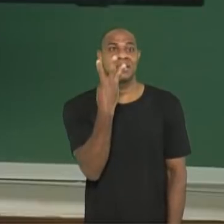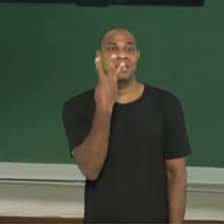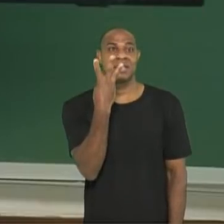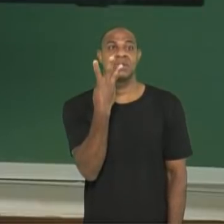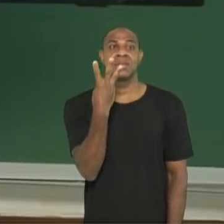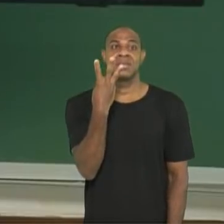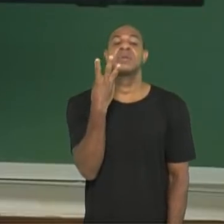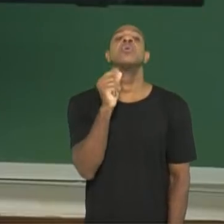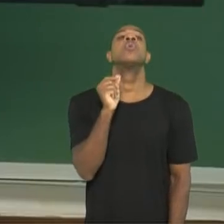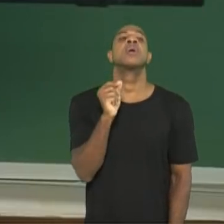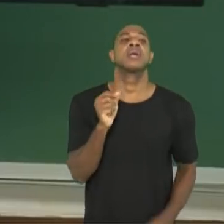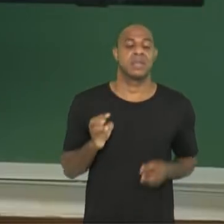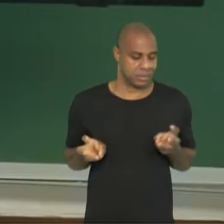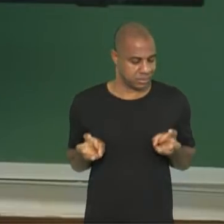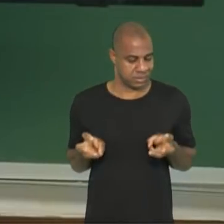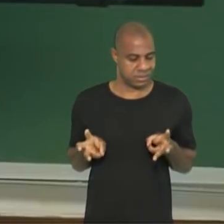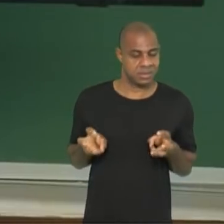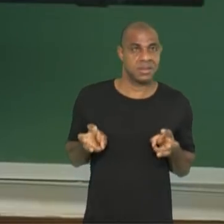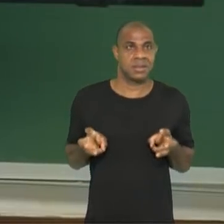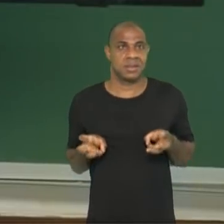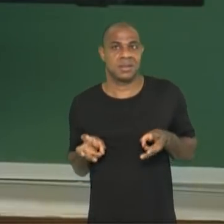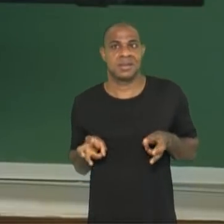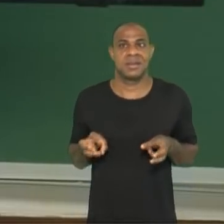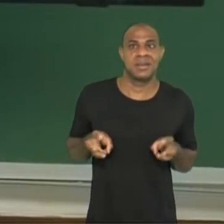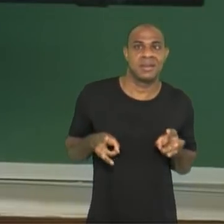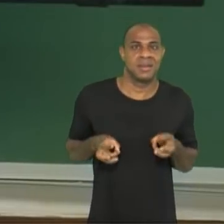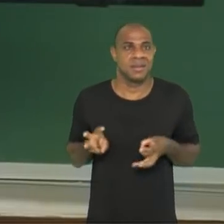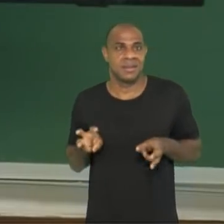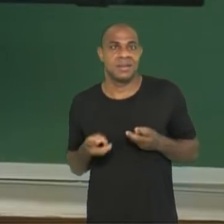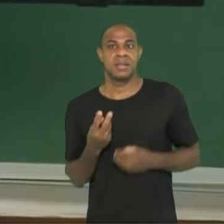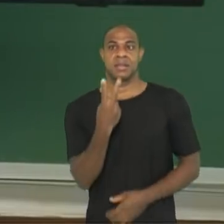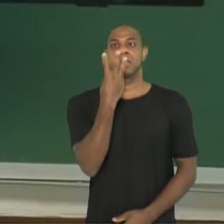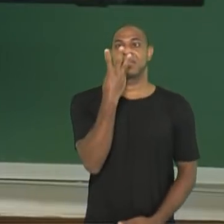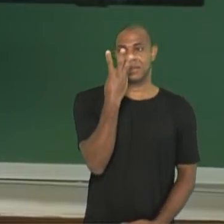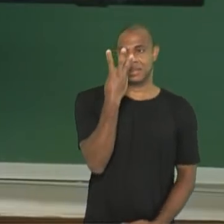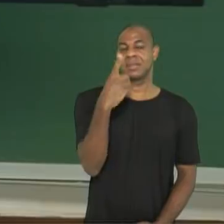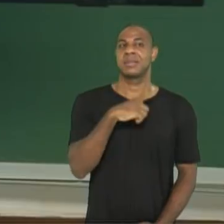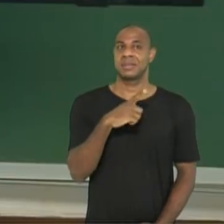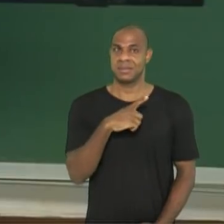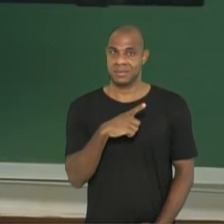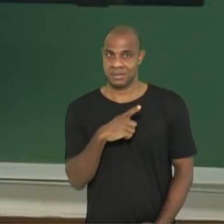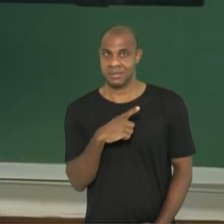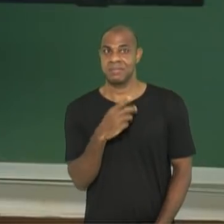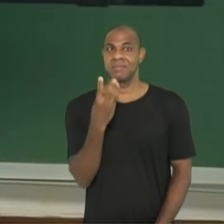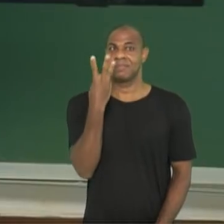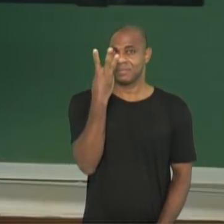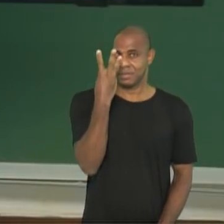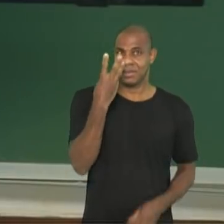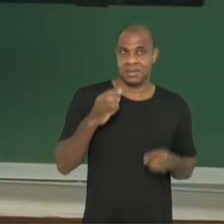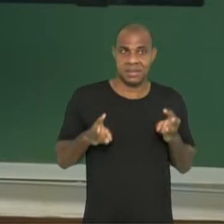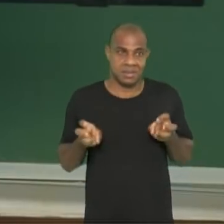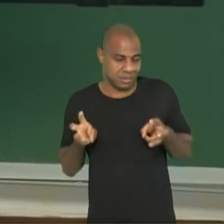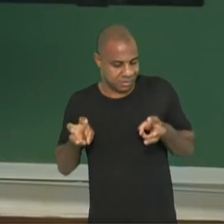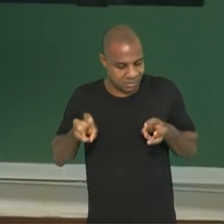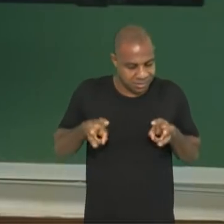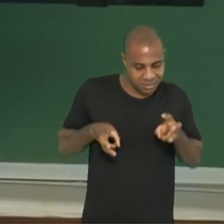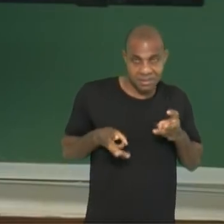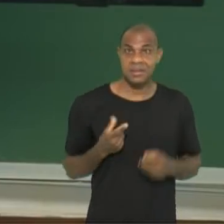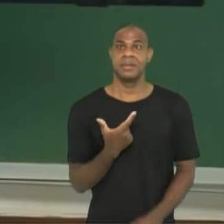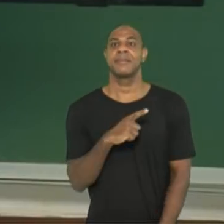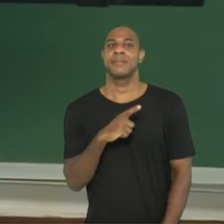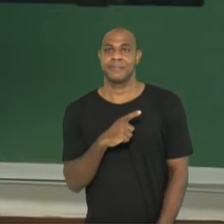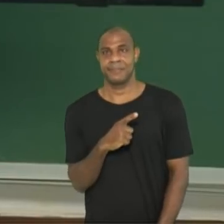pernas. É característica de inseto. A gente até fez uma piadinha na aula de aracnídeos sobre isso. Se você não viu, corre lá e assiste que está